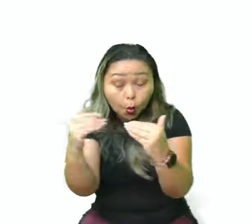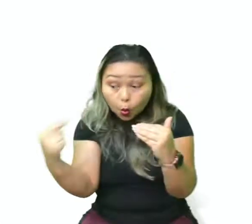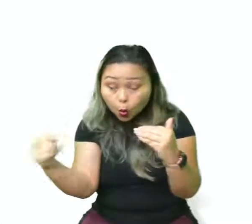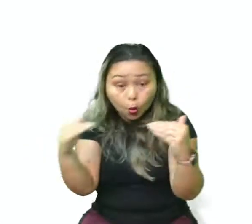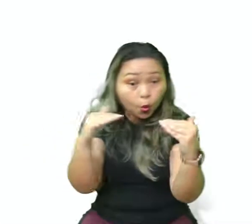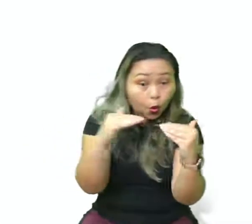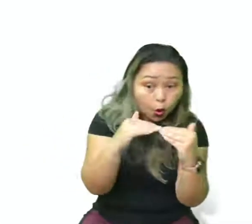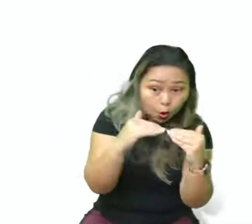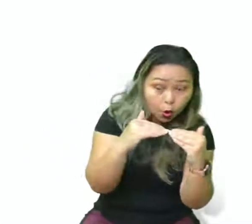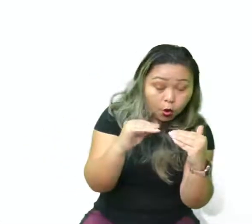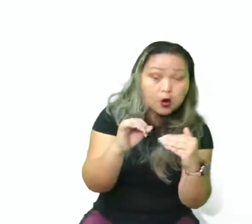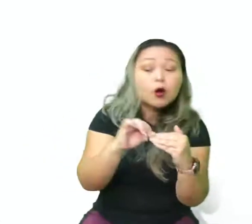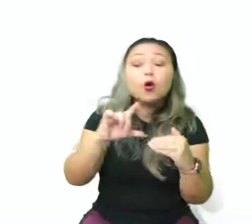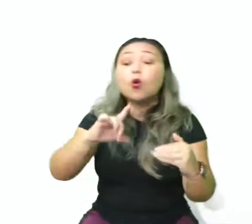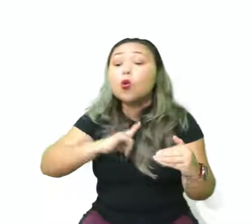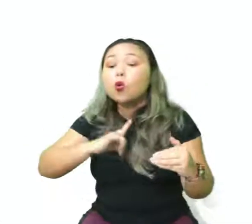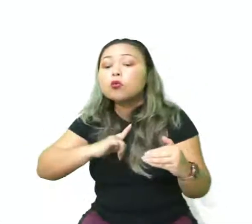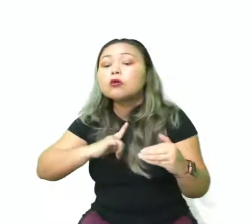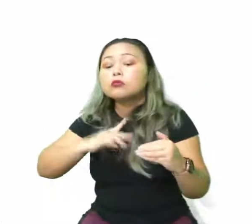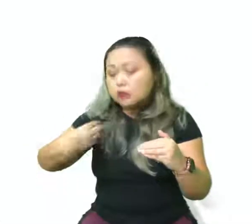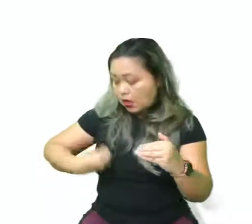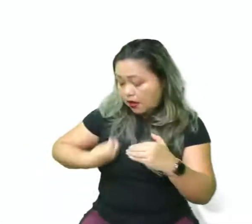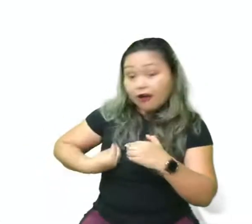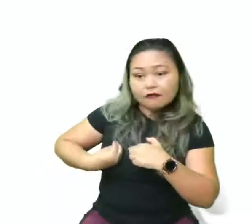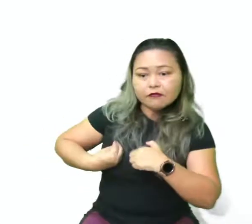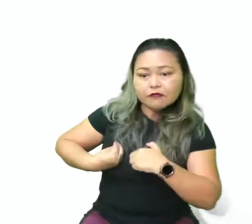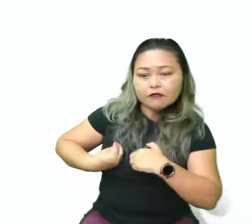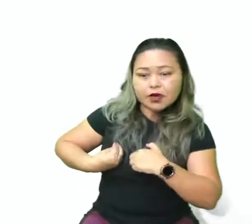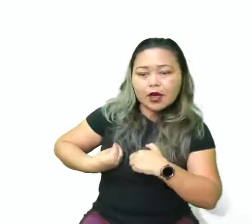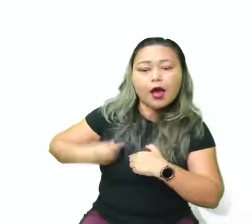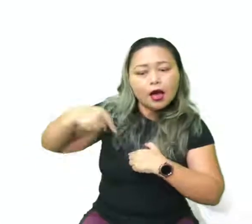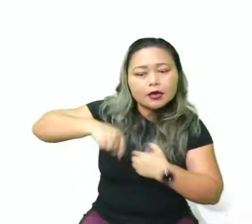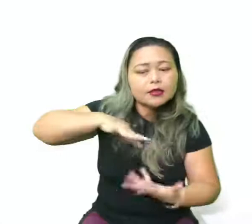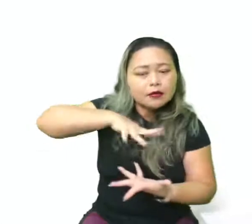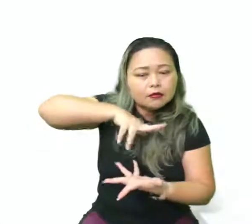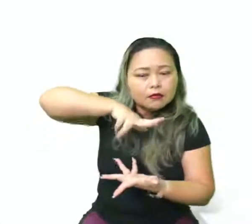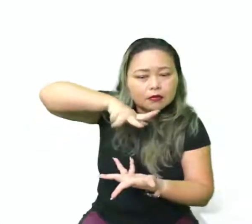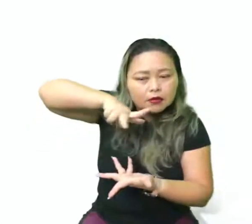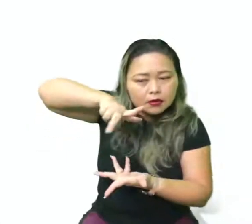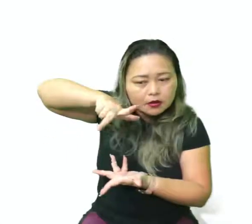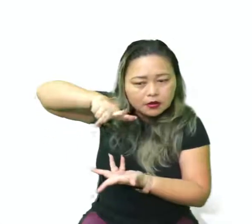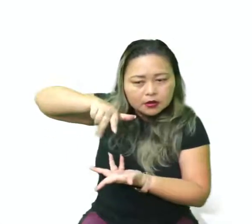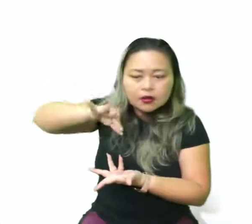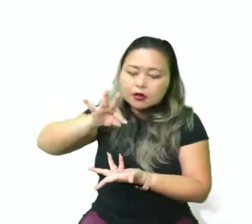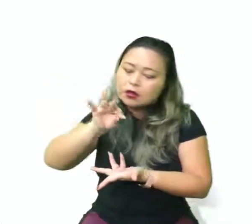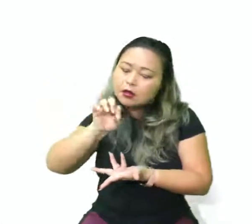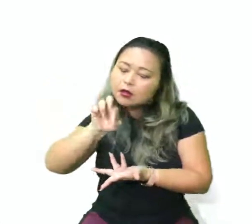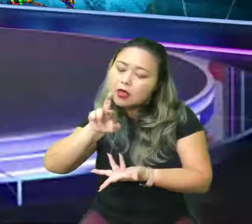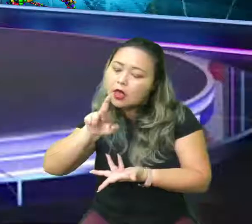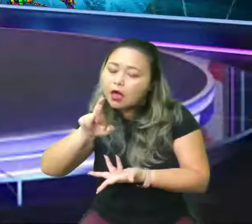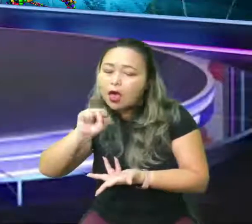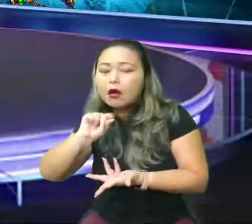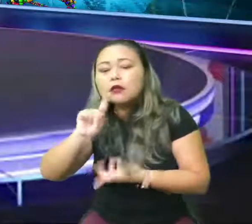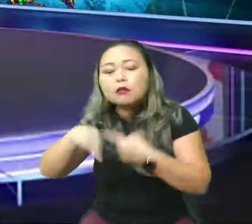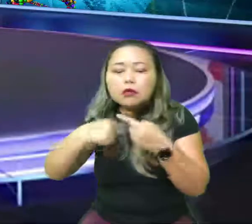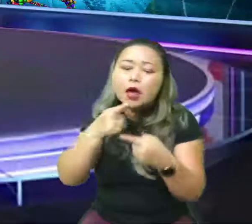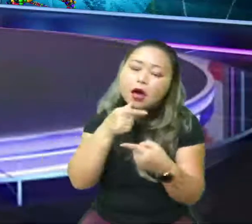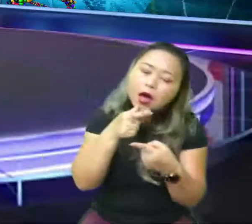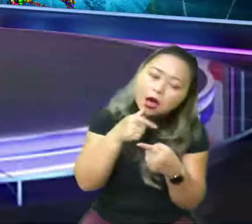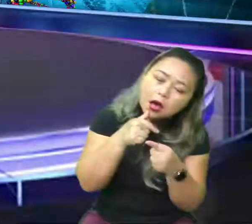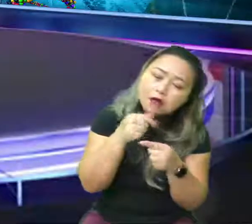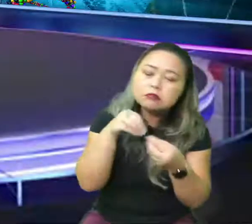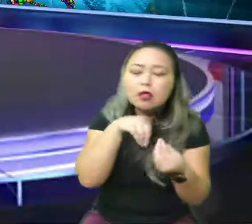que onde quer que a vida tenha se originado, ou seja, na própria Terra, né, a partir do início da formação da água,